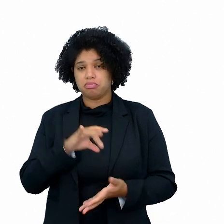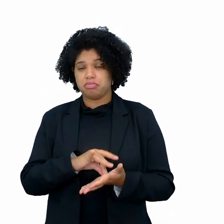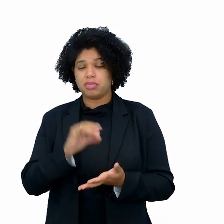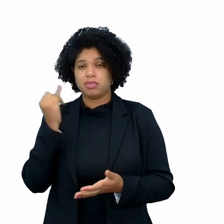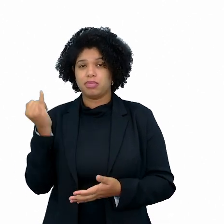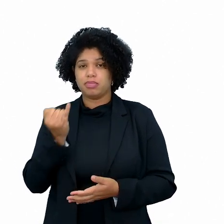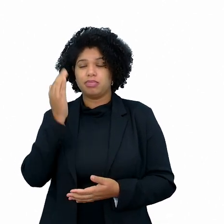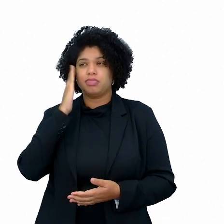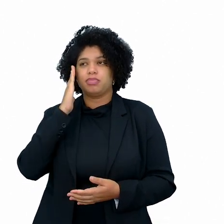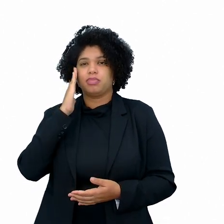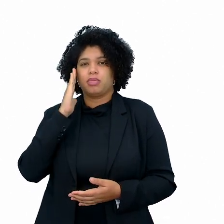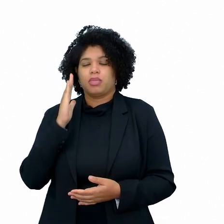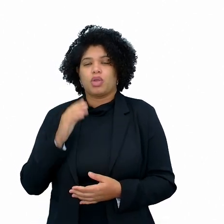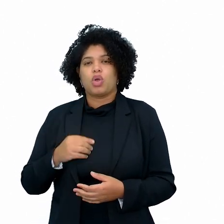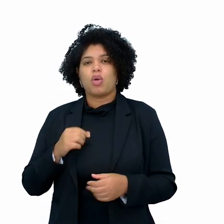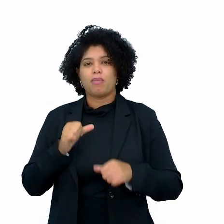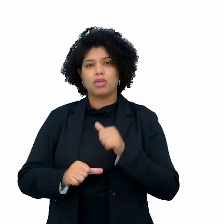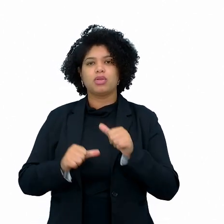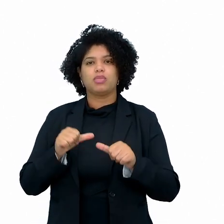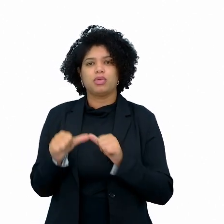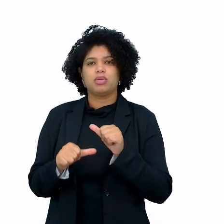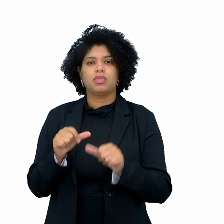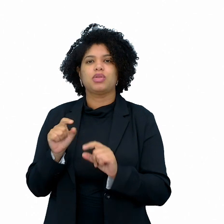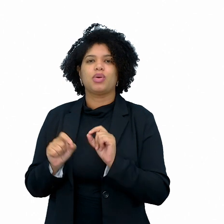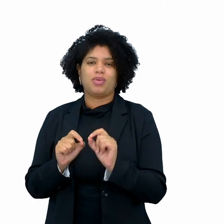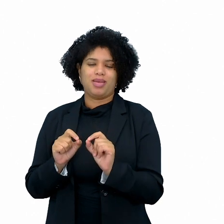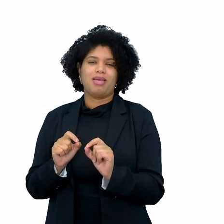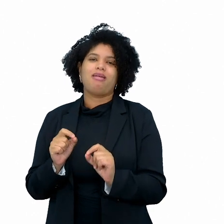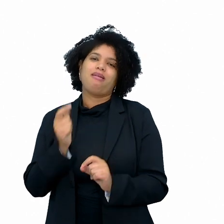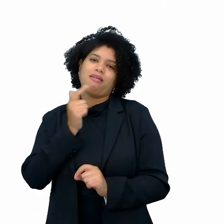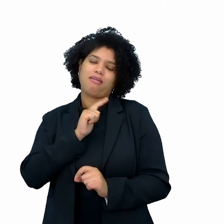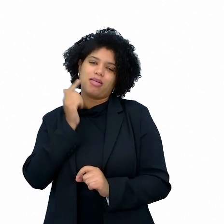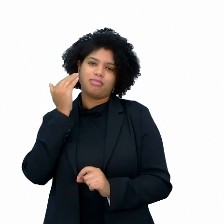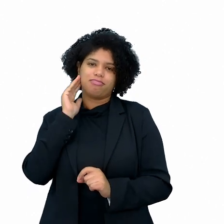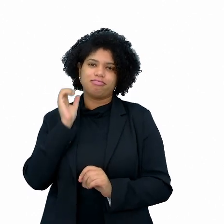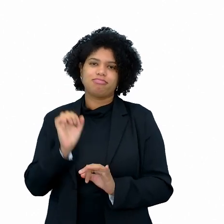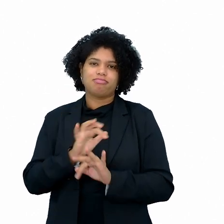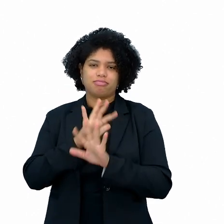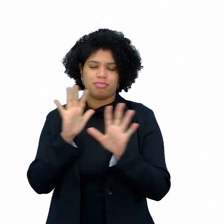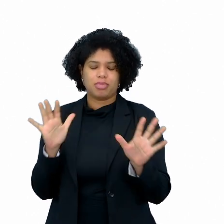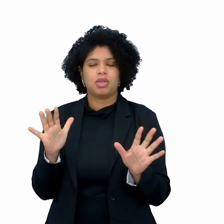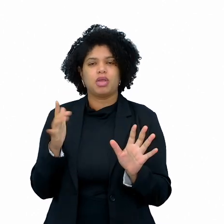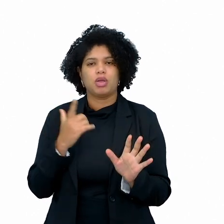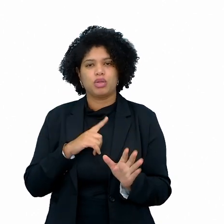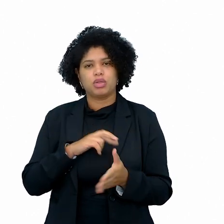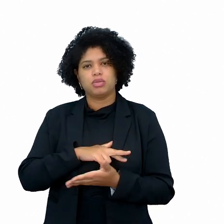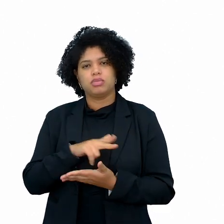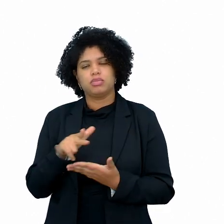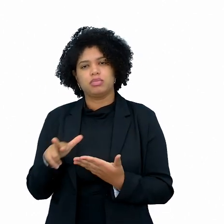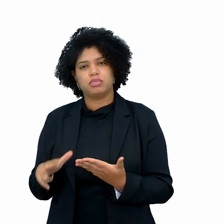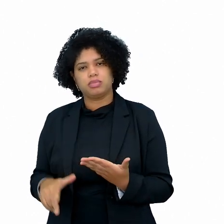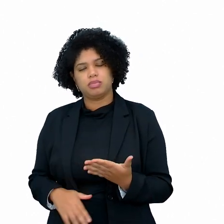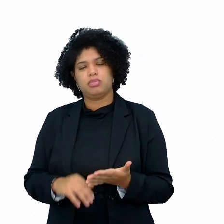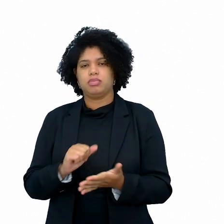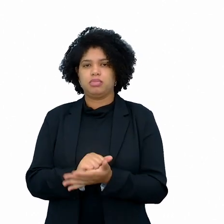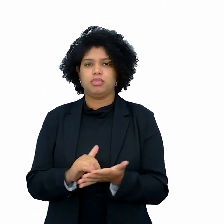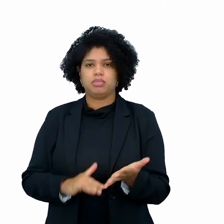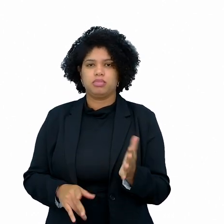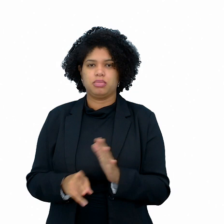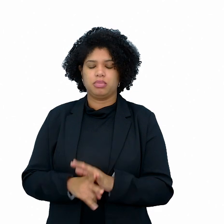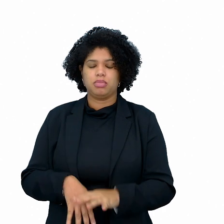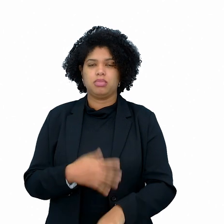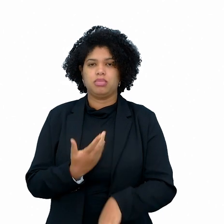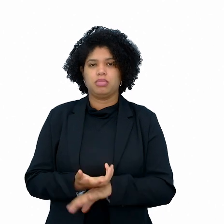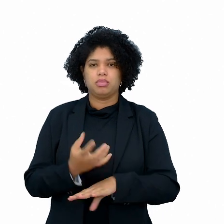saber essas transformações, e nessas transformações a gente já consegue trabalhar várias habilidades de matemática também,